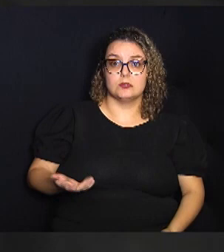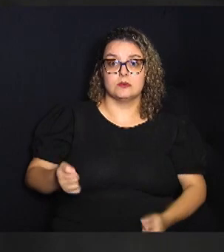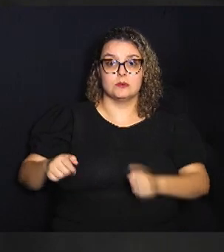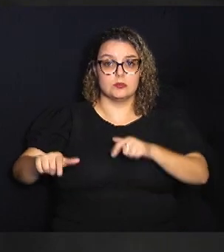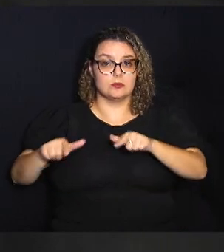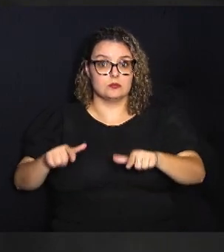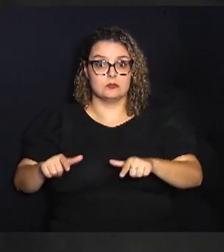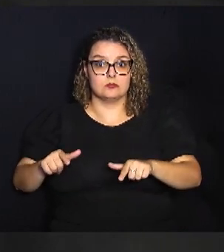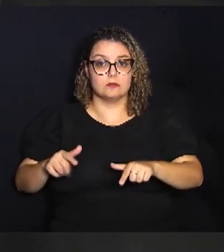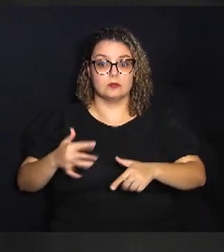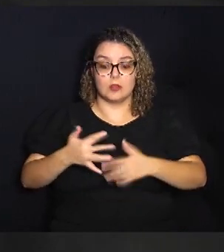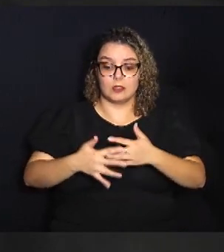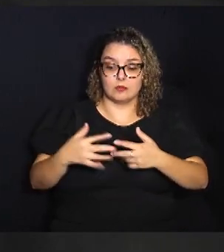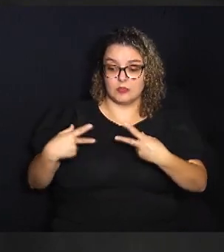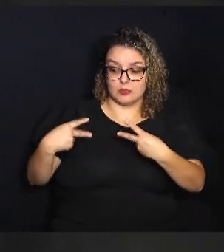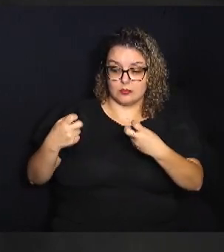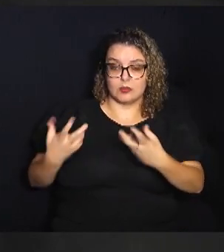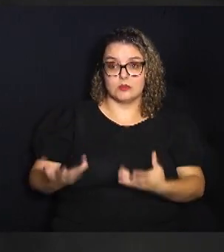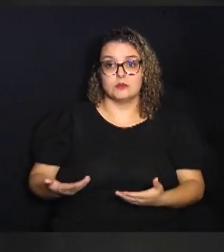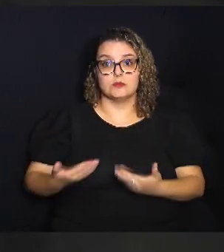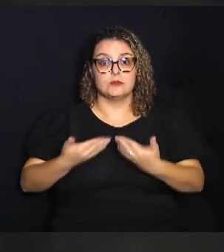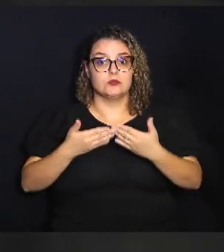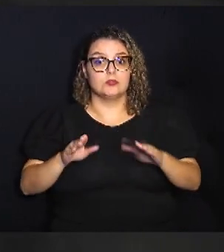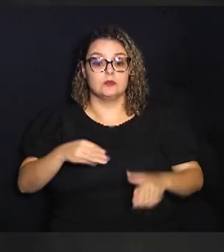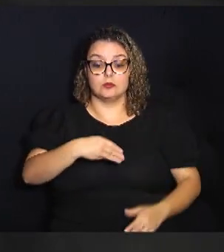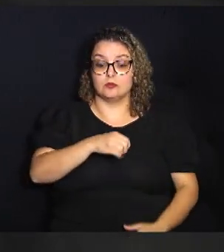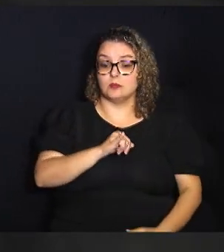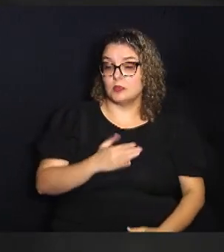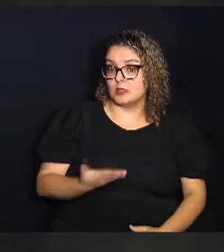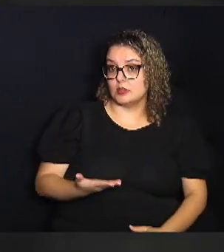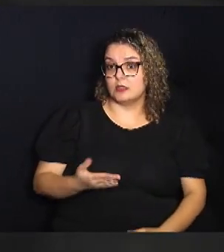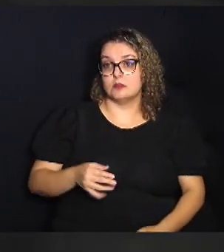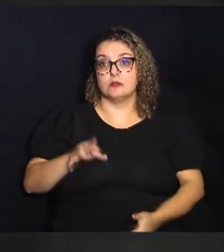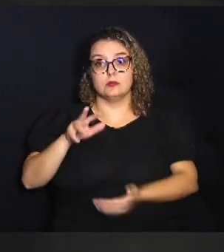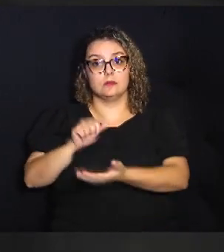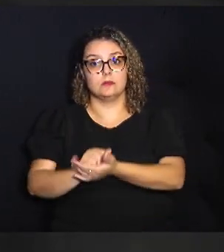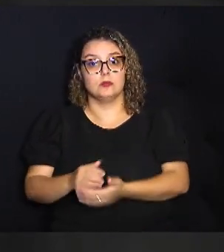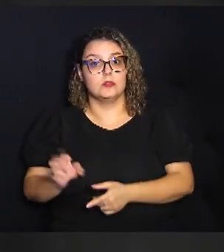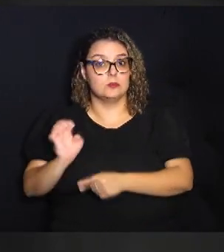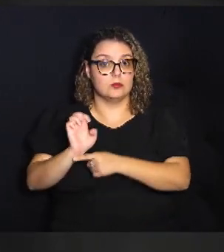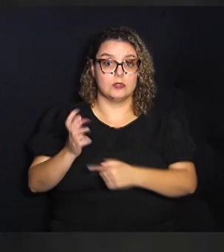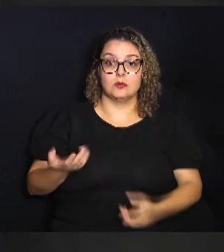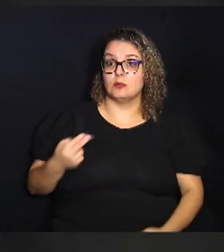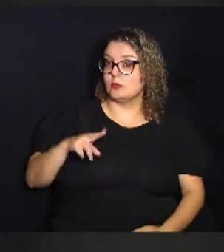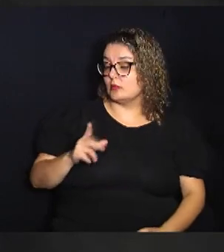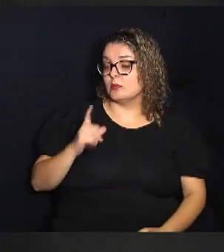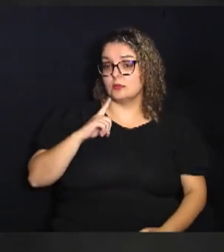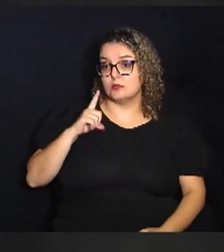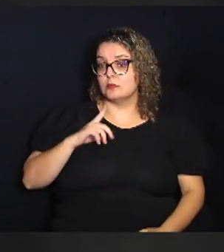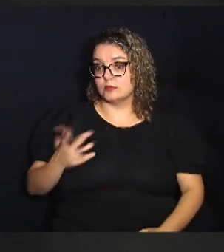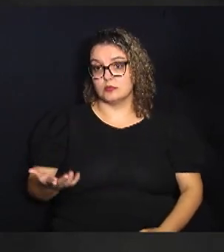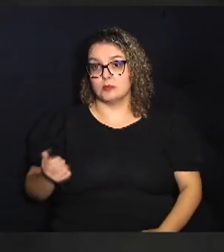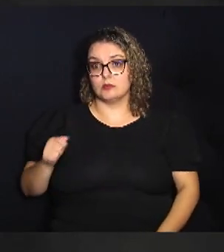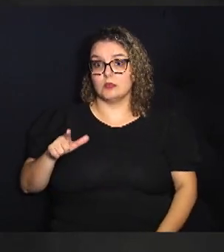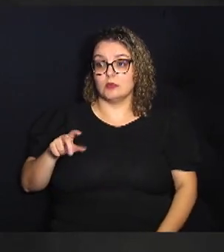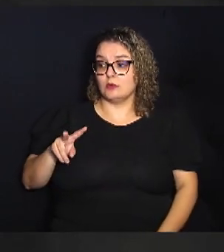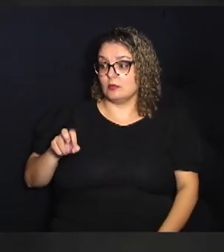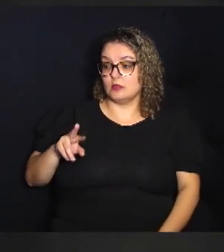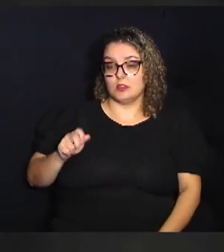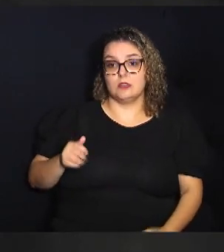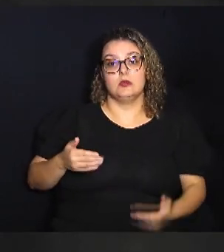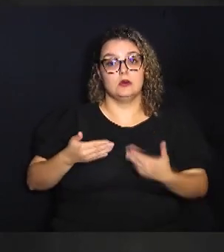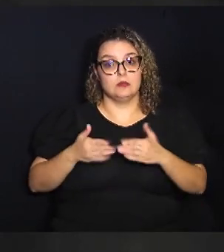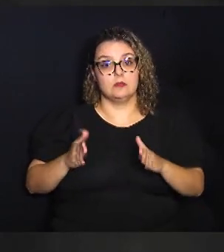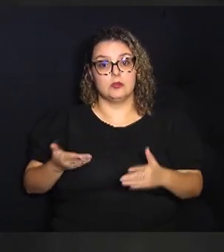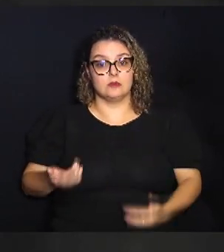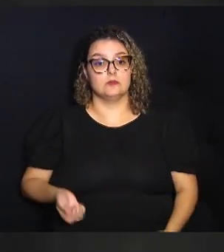ser reconhecido, de abrir um MEI, abrir uma inscrição estadual, ou até mesmo o seu alvará ali de